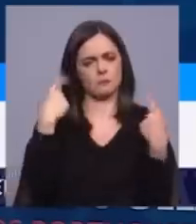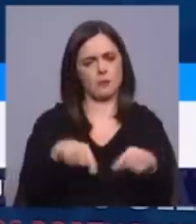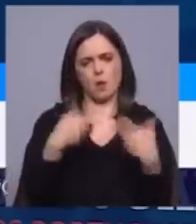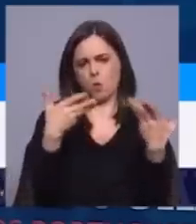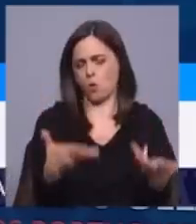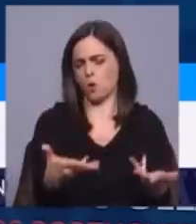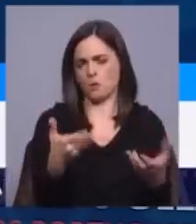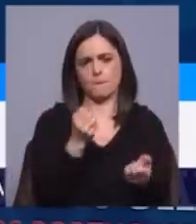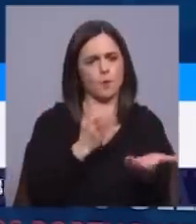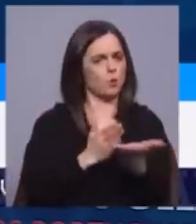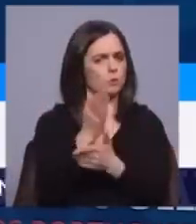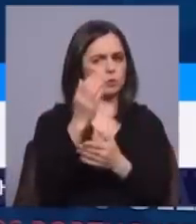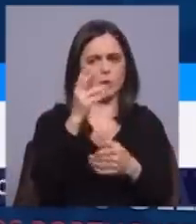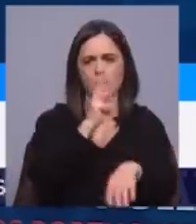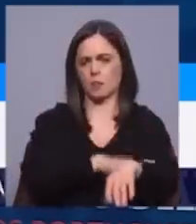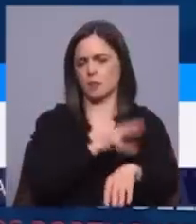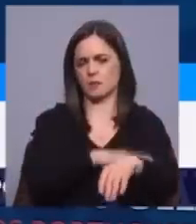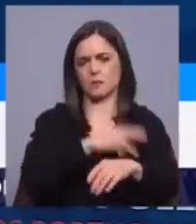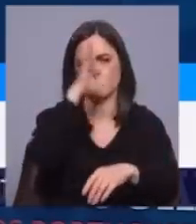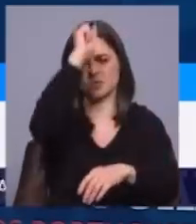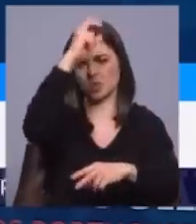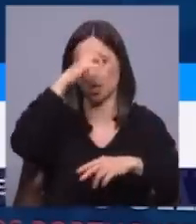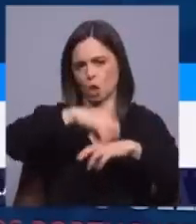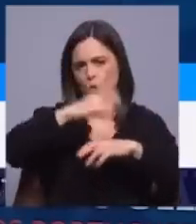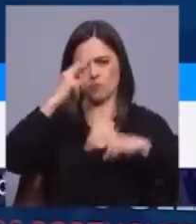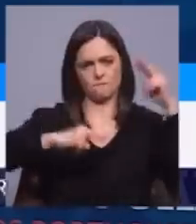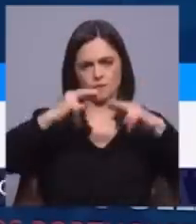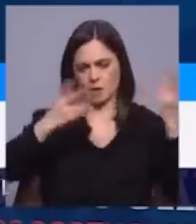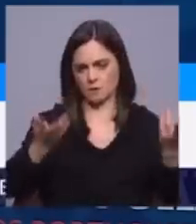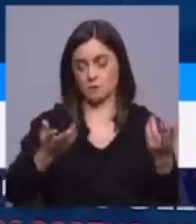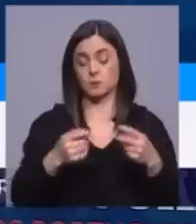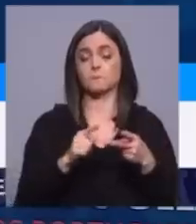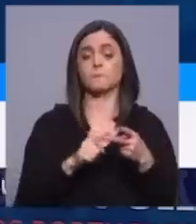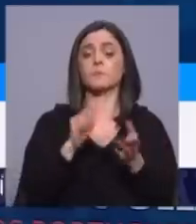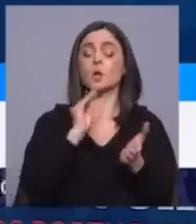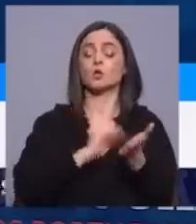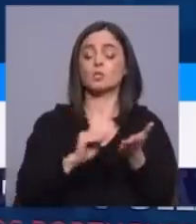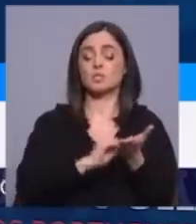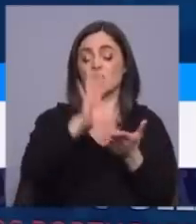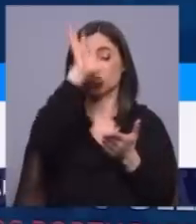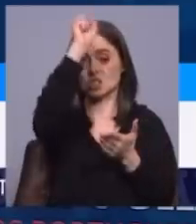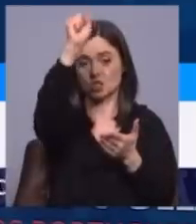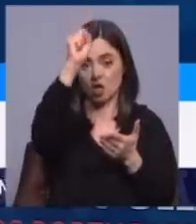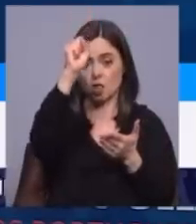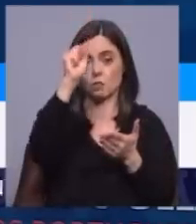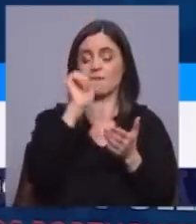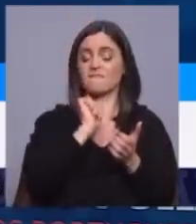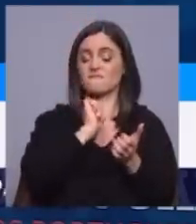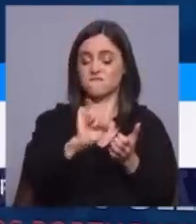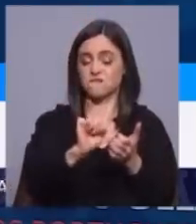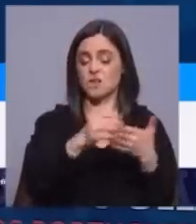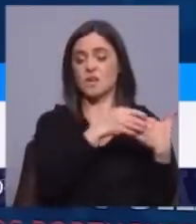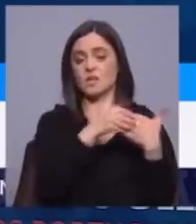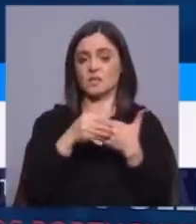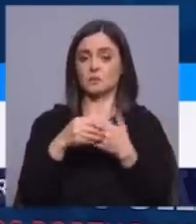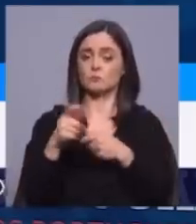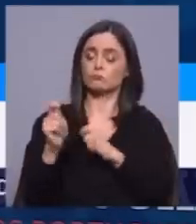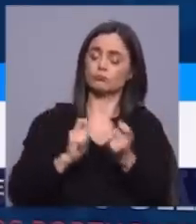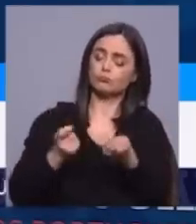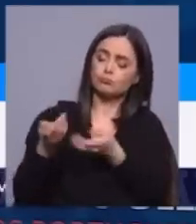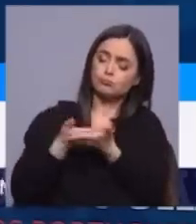para continuar a liderar as Finanças enquanto os seus secretário de estado que liderou as negociações